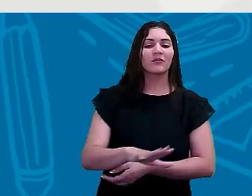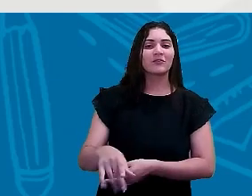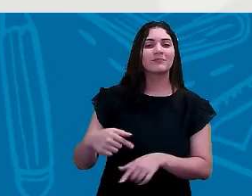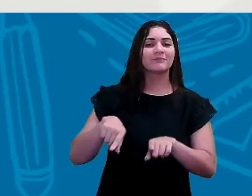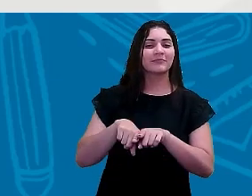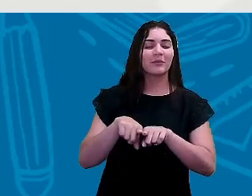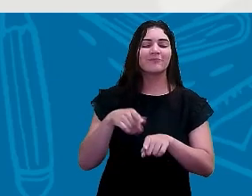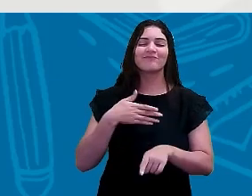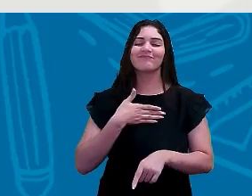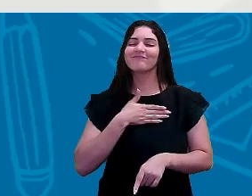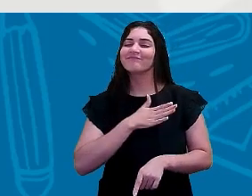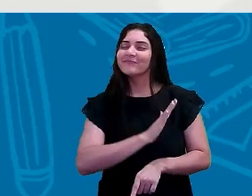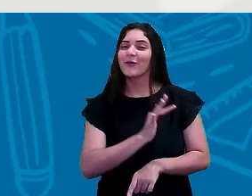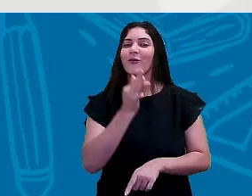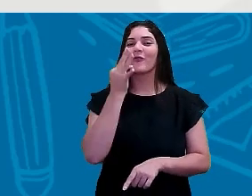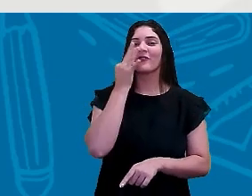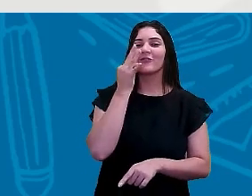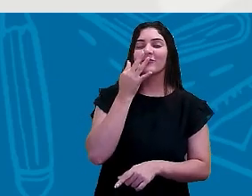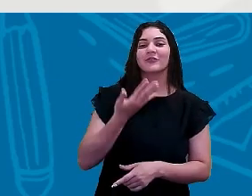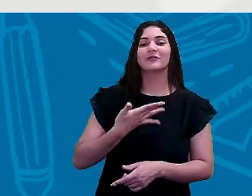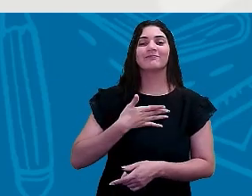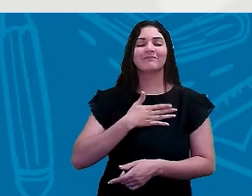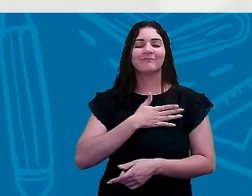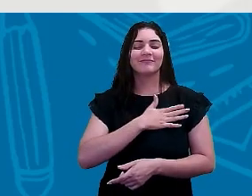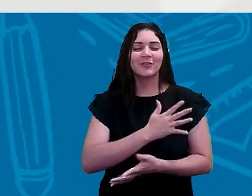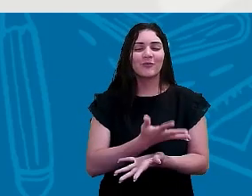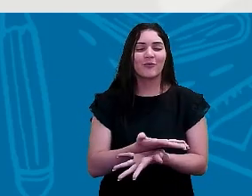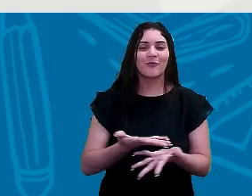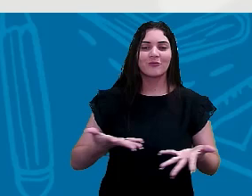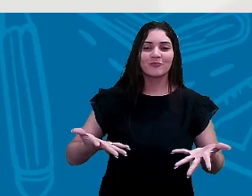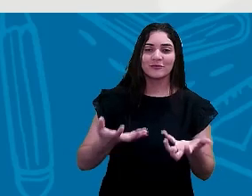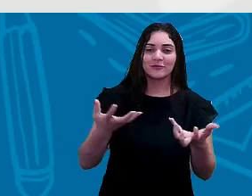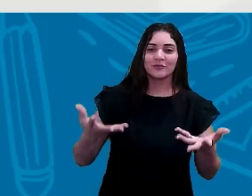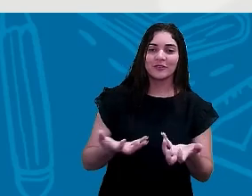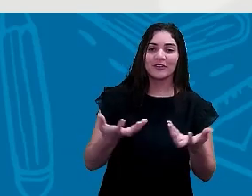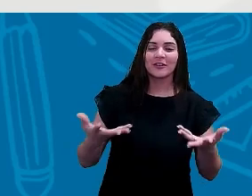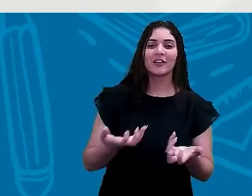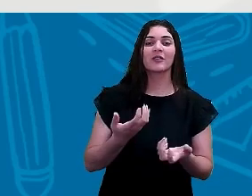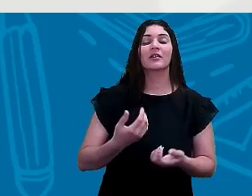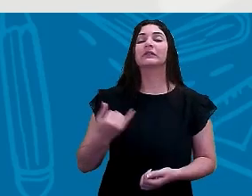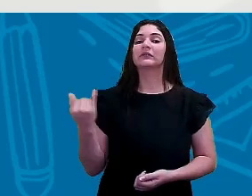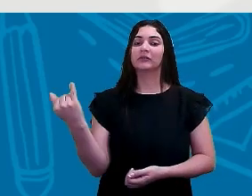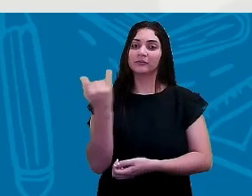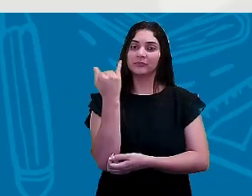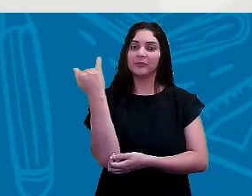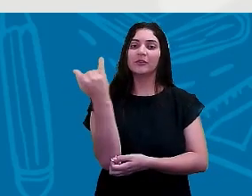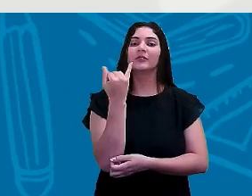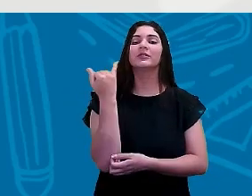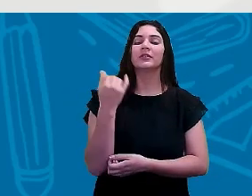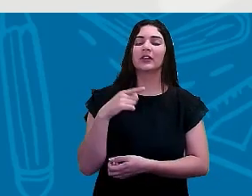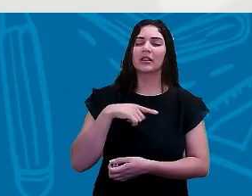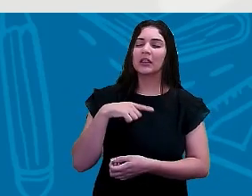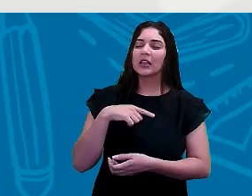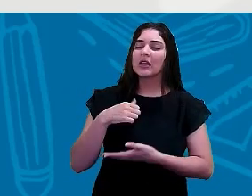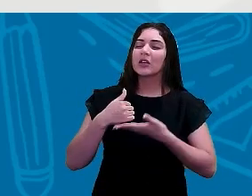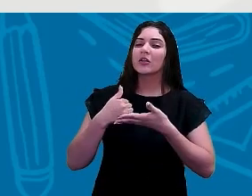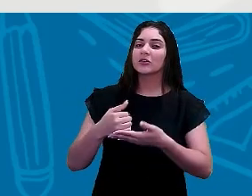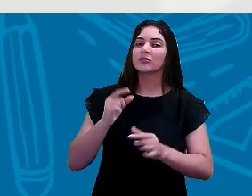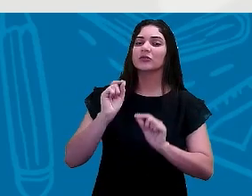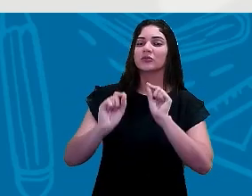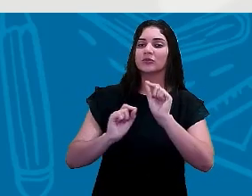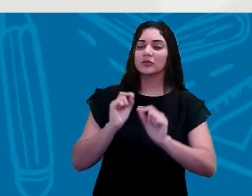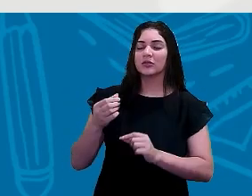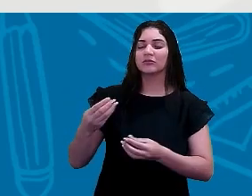também não gostam de frutas, não gostam de legumes, das verduras, e é importante, elas têm a função de nos